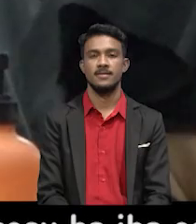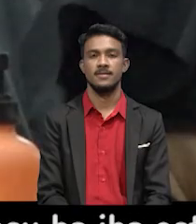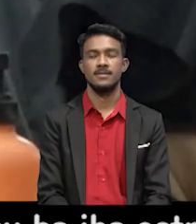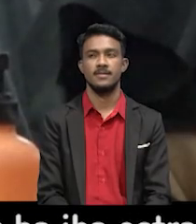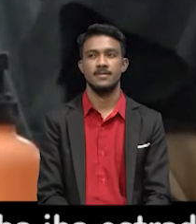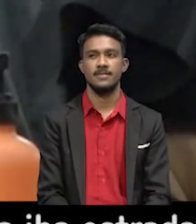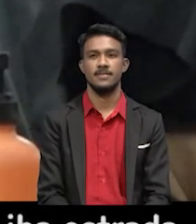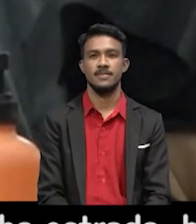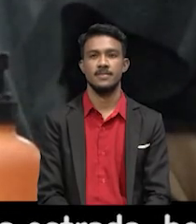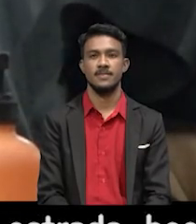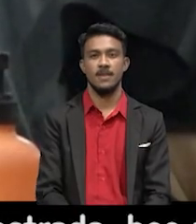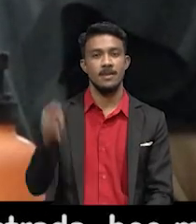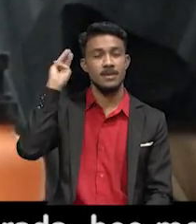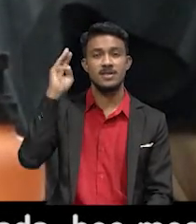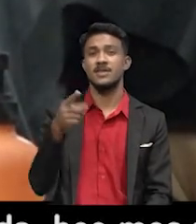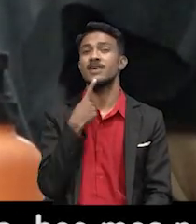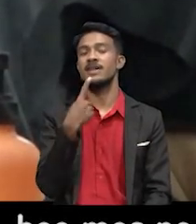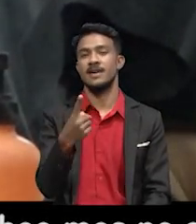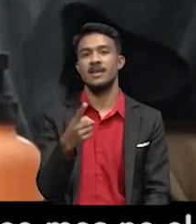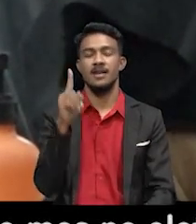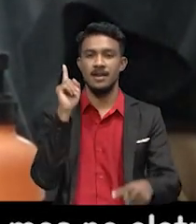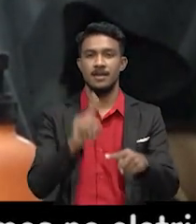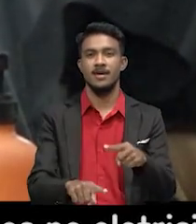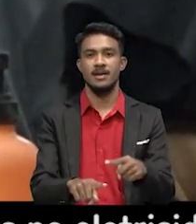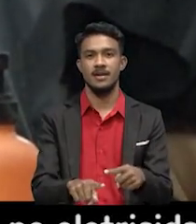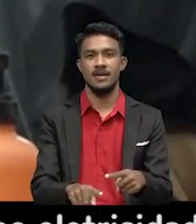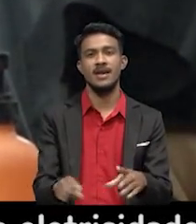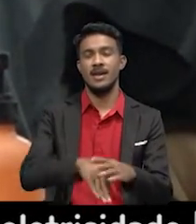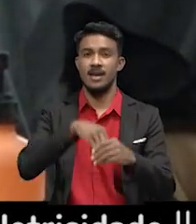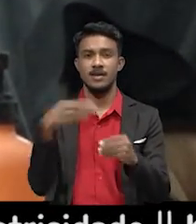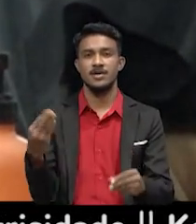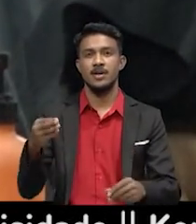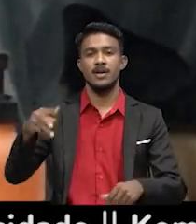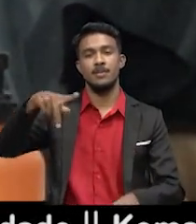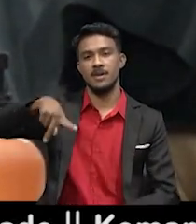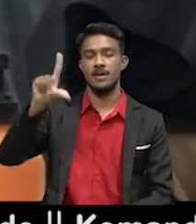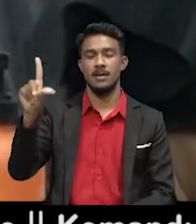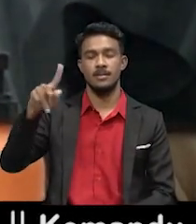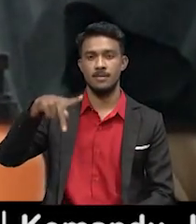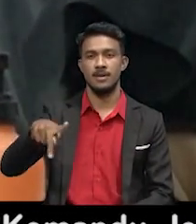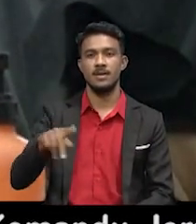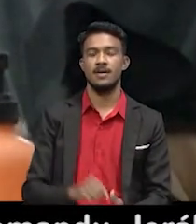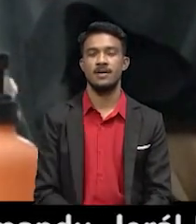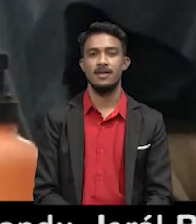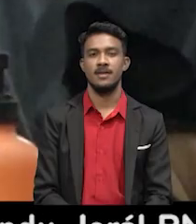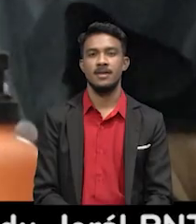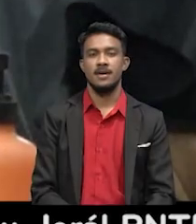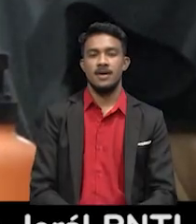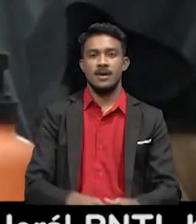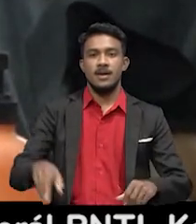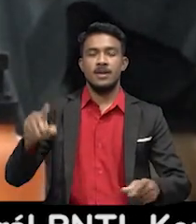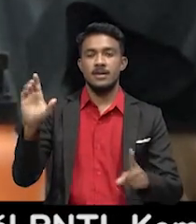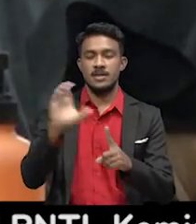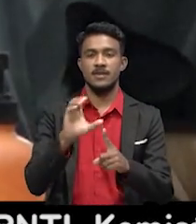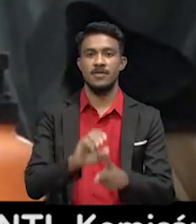Se ministro de Lema dia kata kinia labele, resigna ai pelpe, bel mazufali. Chefe bancada conto, deputada